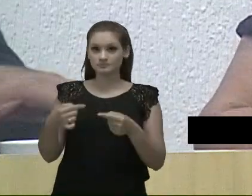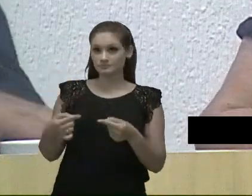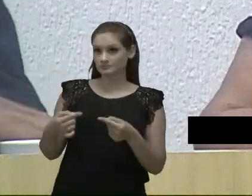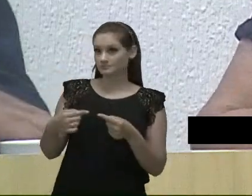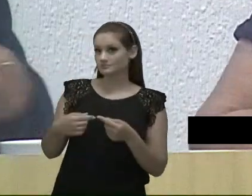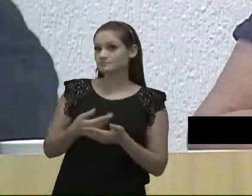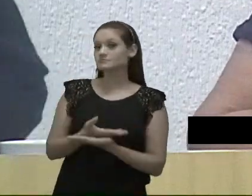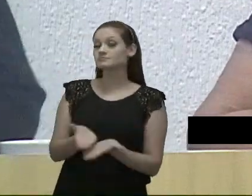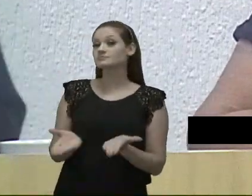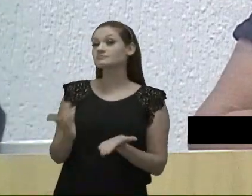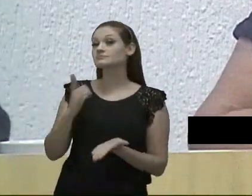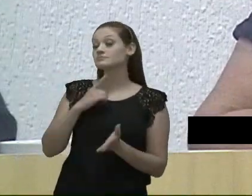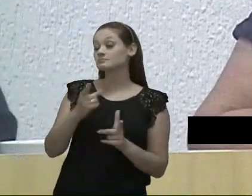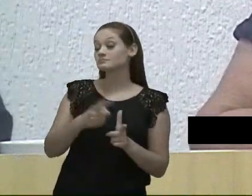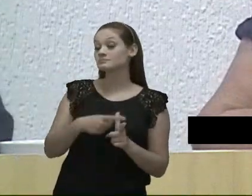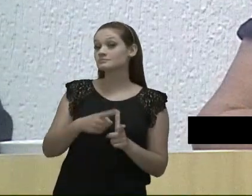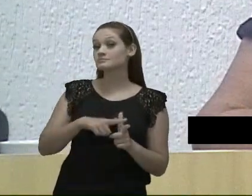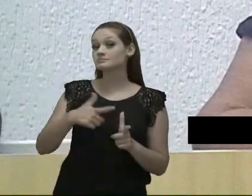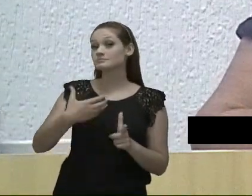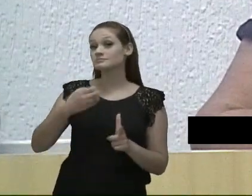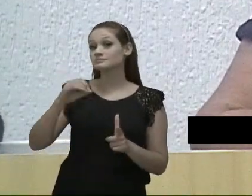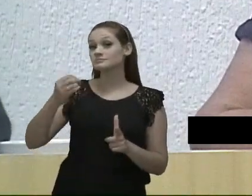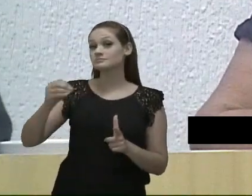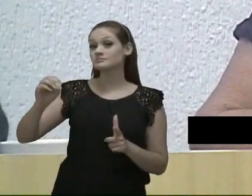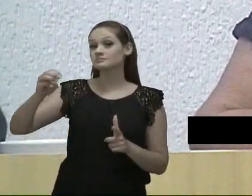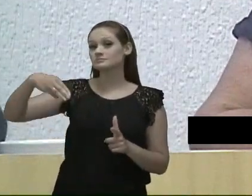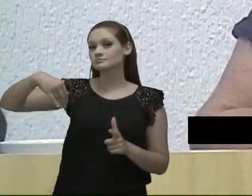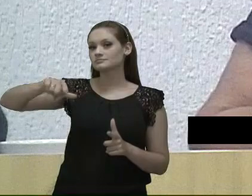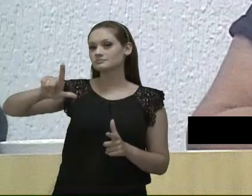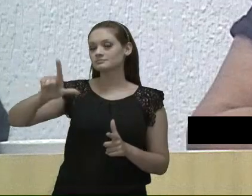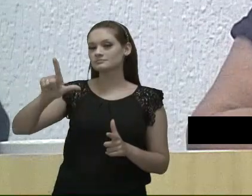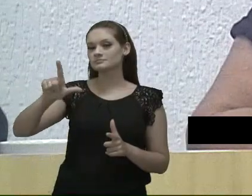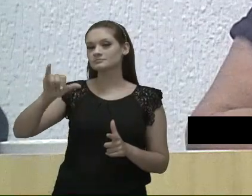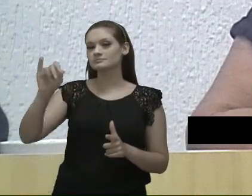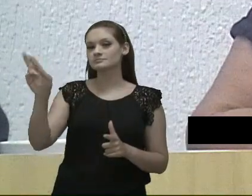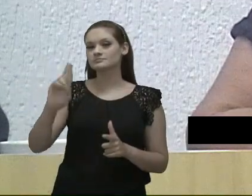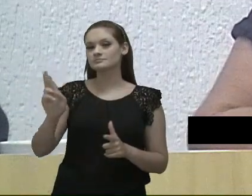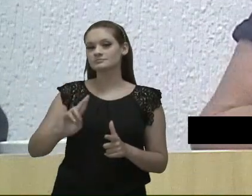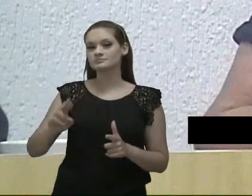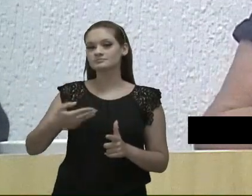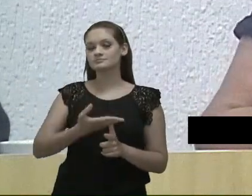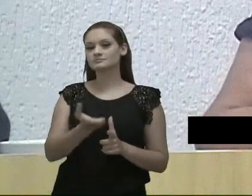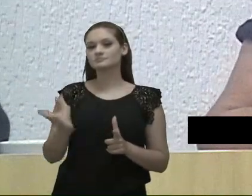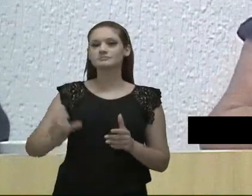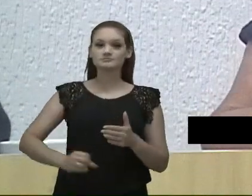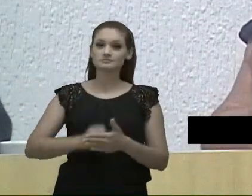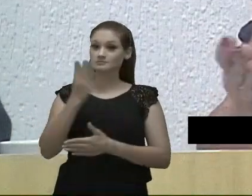mim aqui que existe uma dívida de R$200 mil com vocês. Inclusive, essa dívida acontece porque